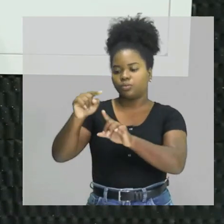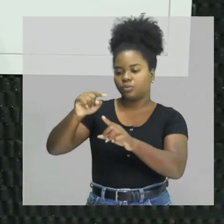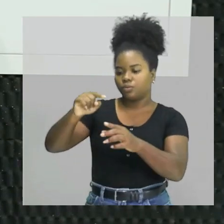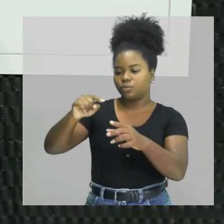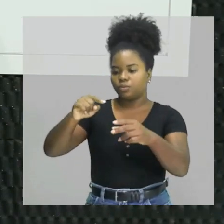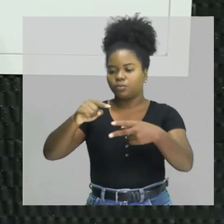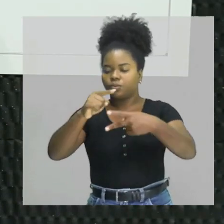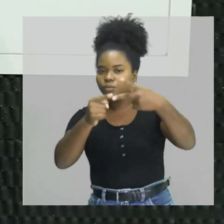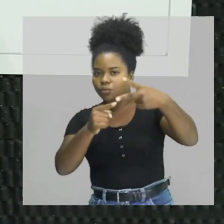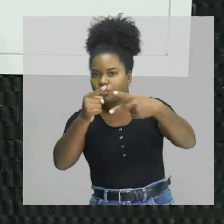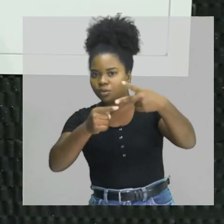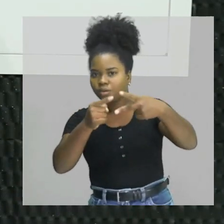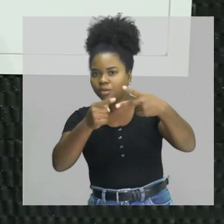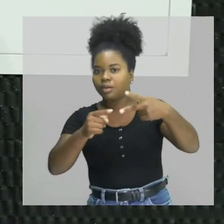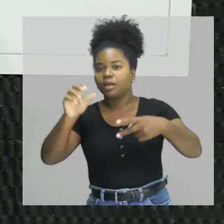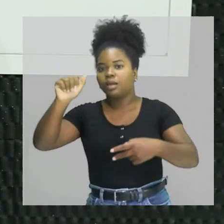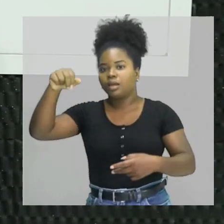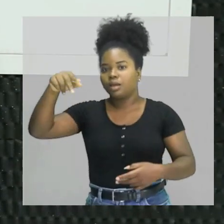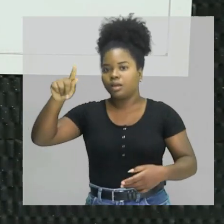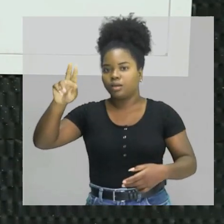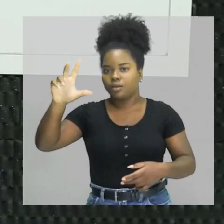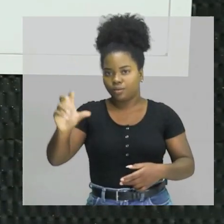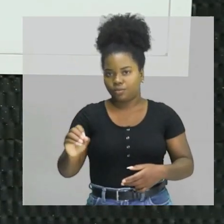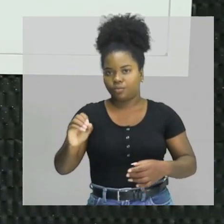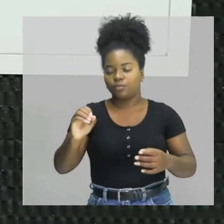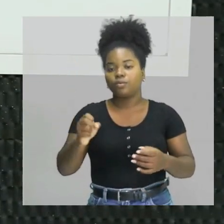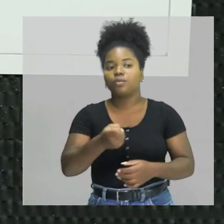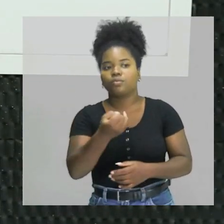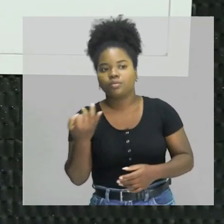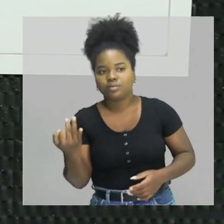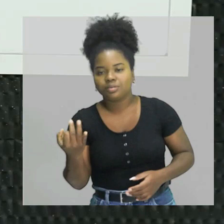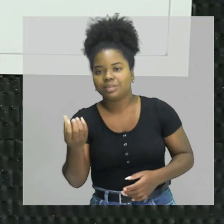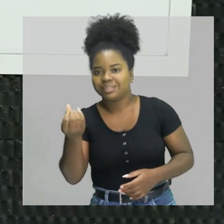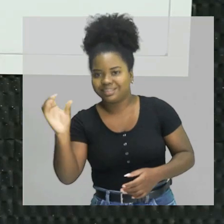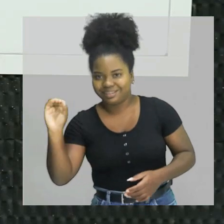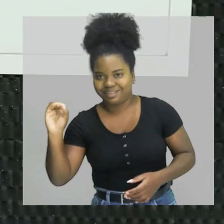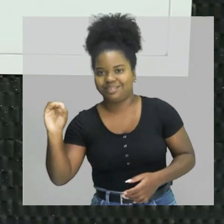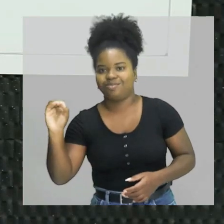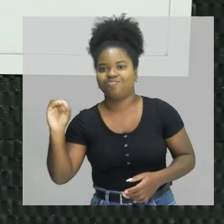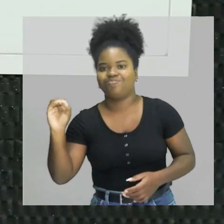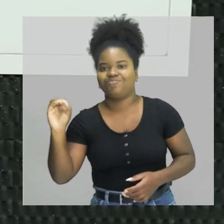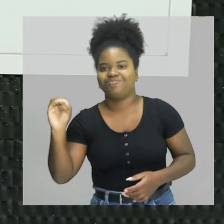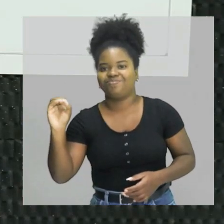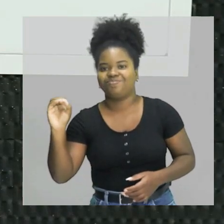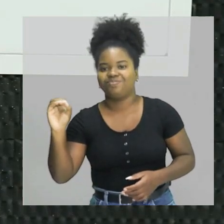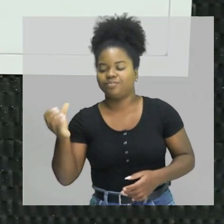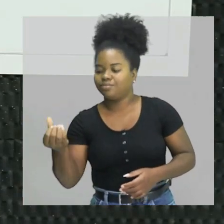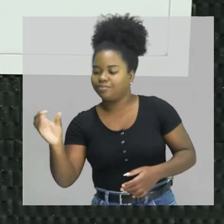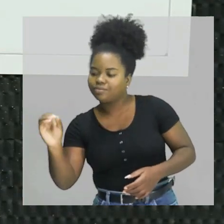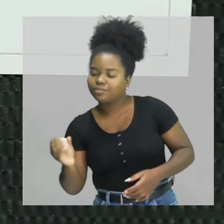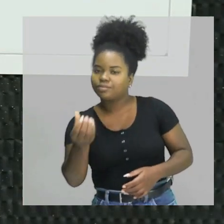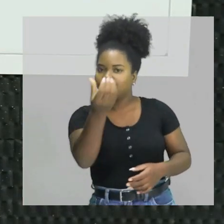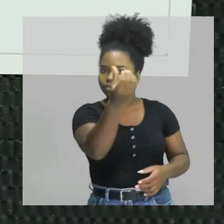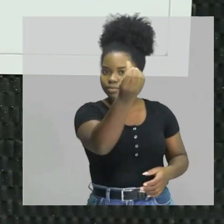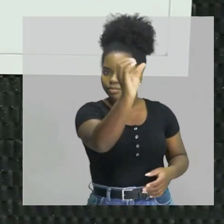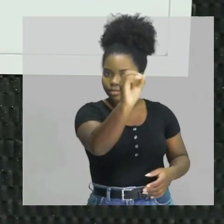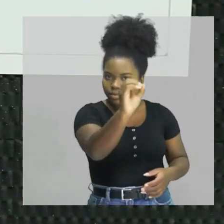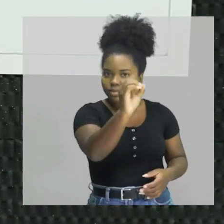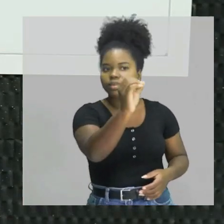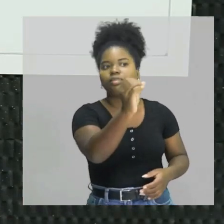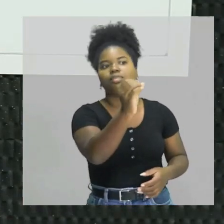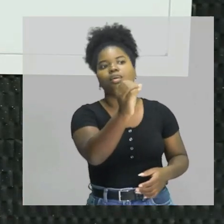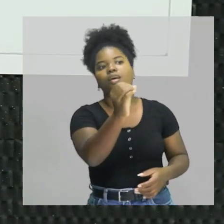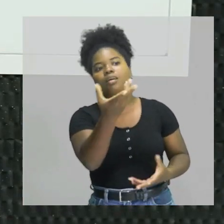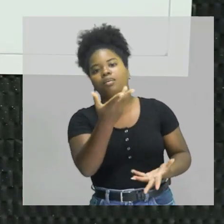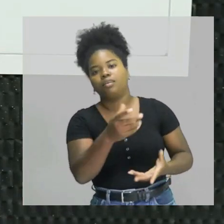60 graus. Ó. Eles têm os ângulos internos iguais. Ó. Então isso aqui é 60, isso aqui é 60